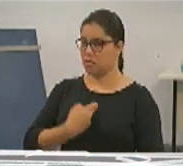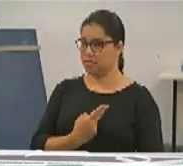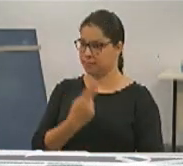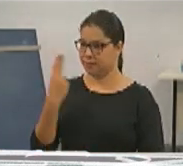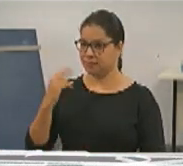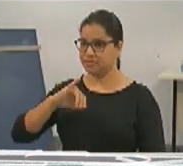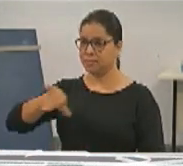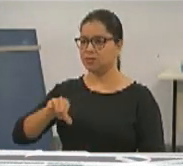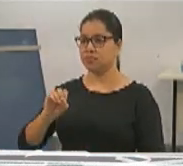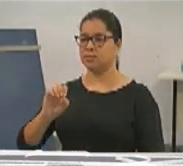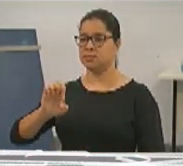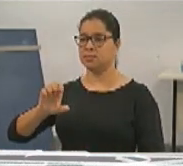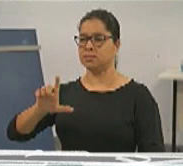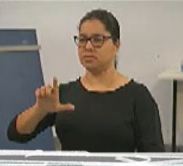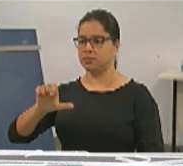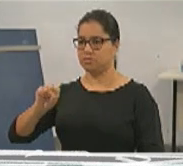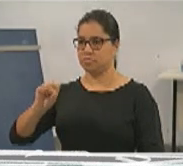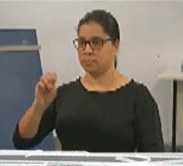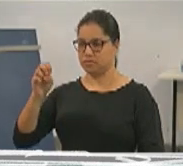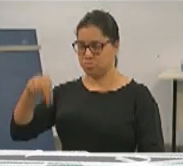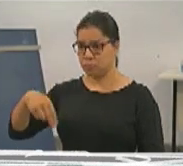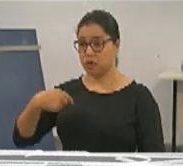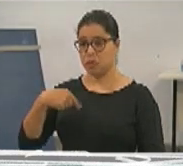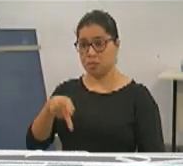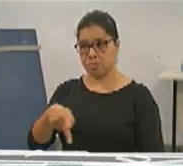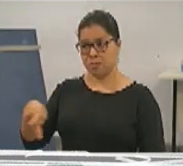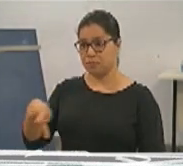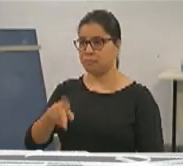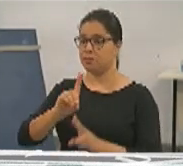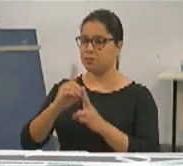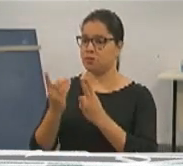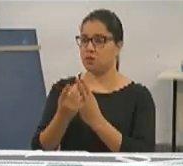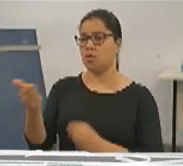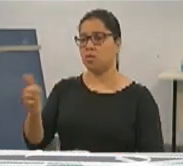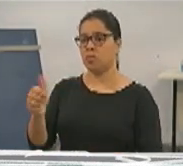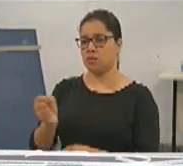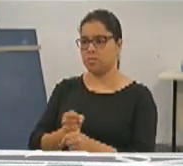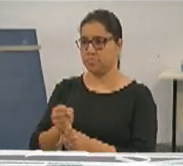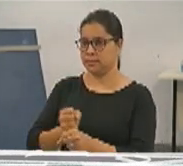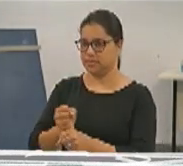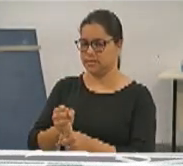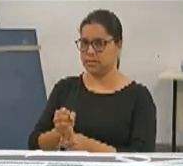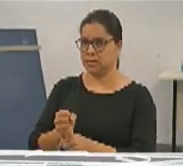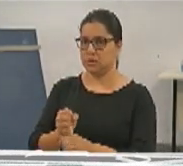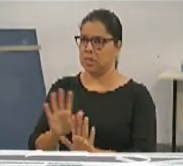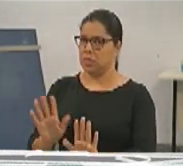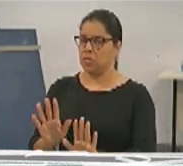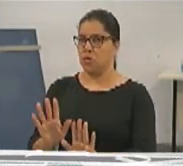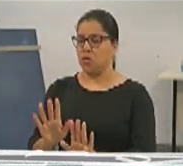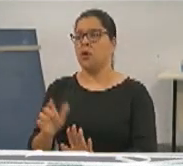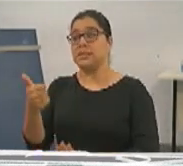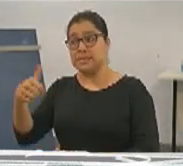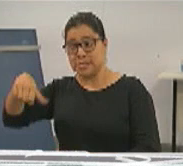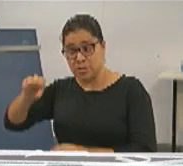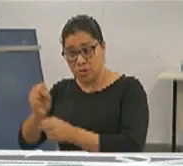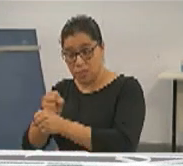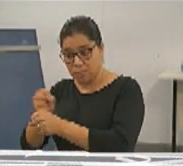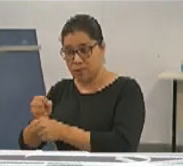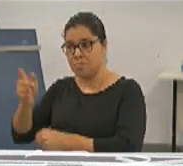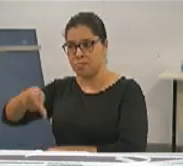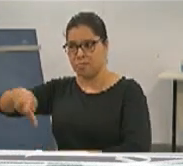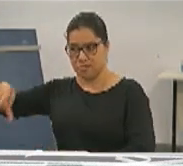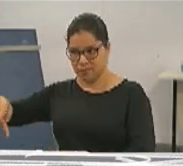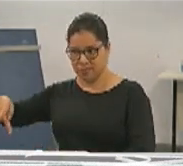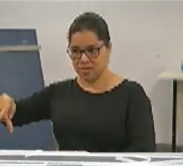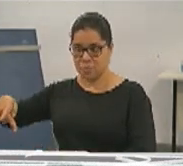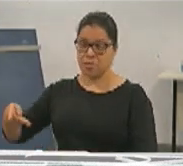sou professor aqui da UFGD há 11 anos. Há 19 anos já sou professor e 11 anos dentro